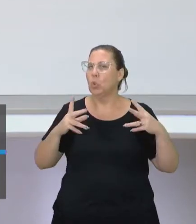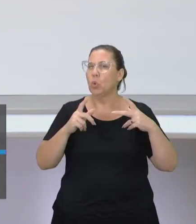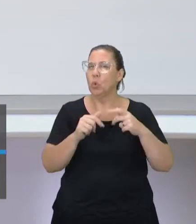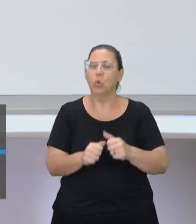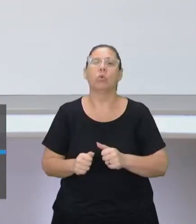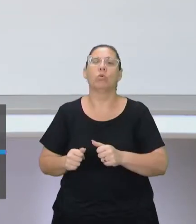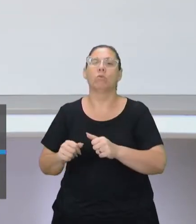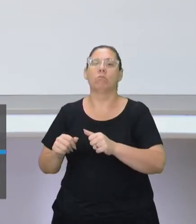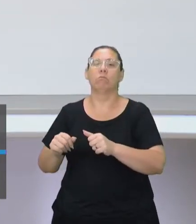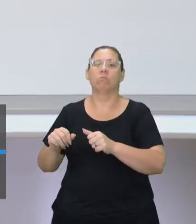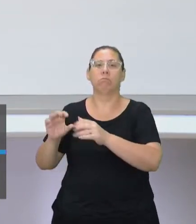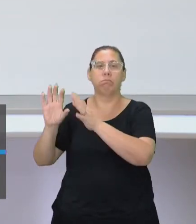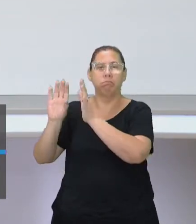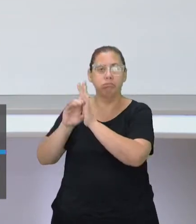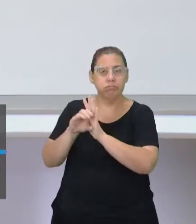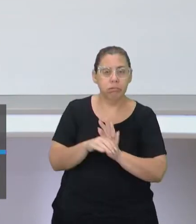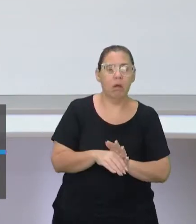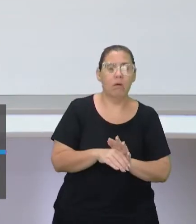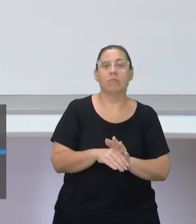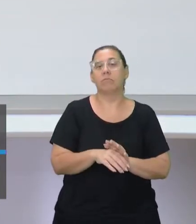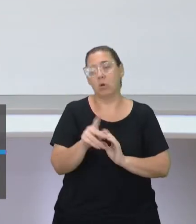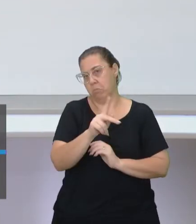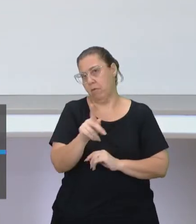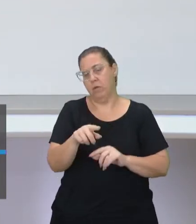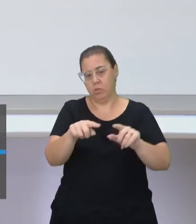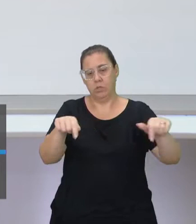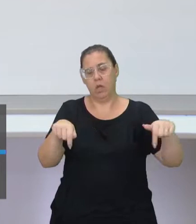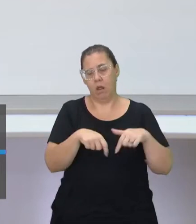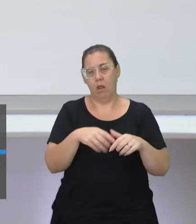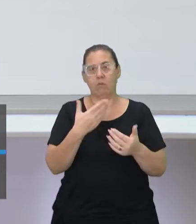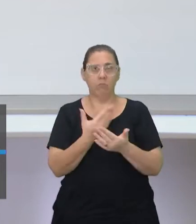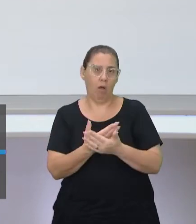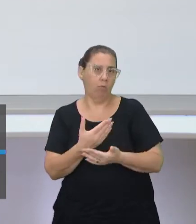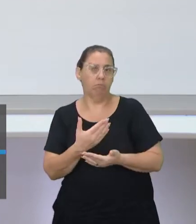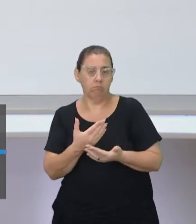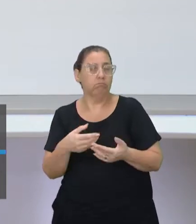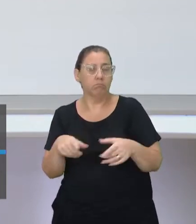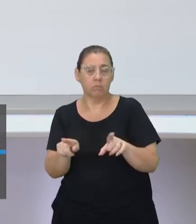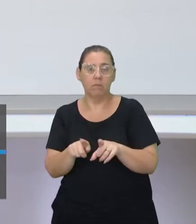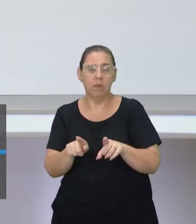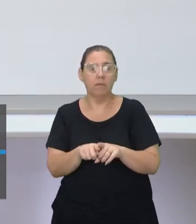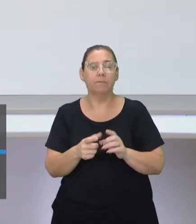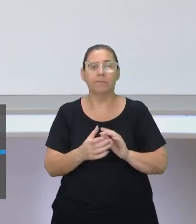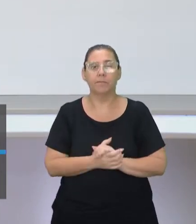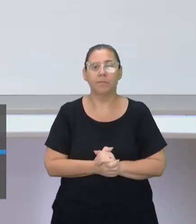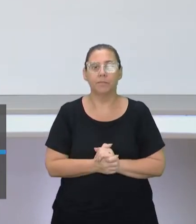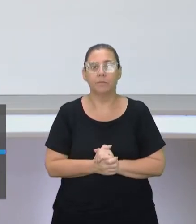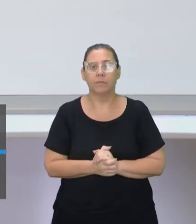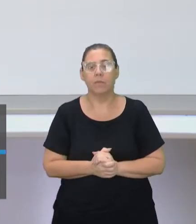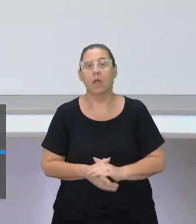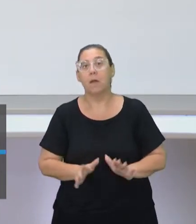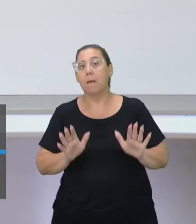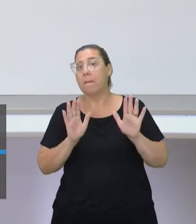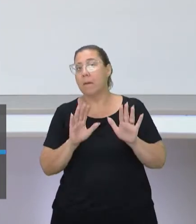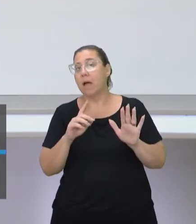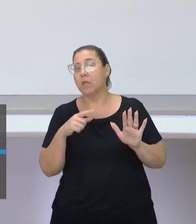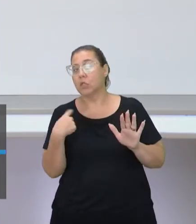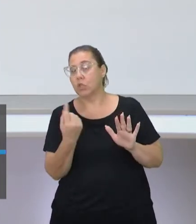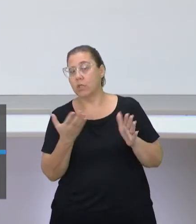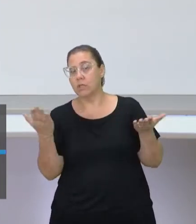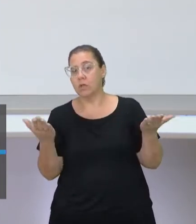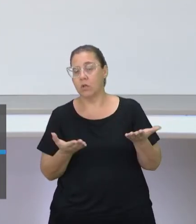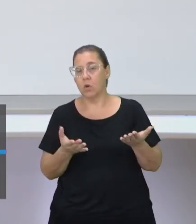os alunos, né? E o professor na sala de aula também. Nós íamos passar o conceito para vocês, certo? Mas nós estamos